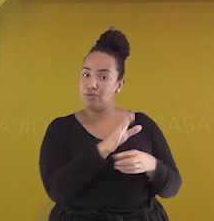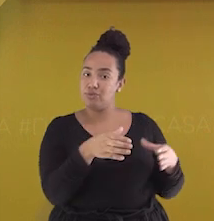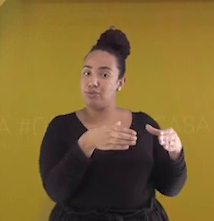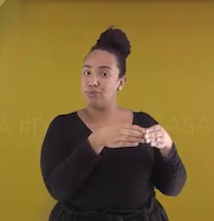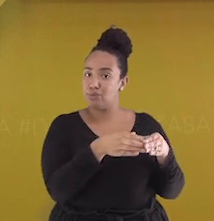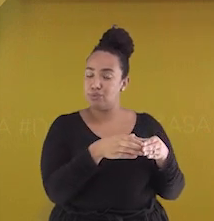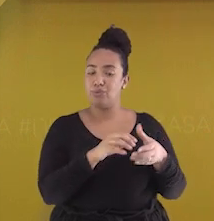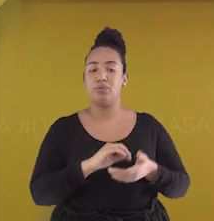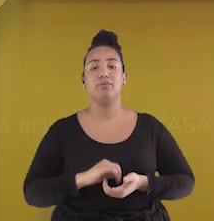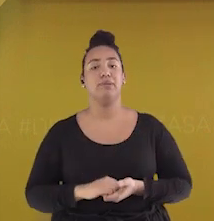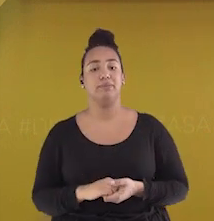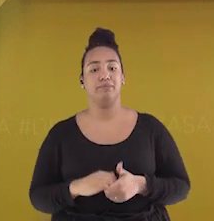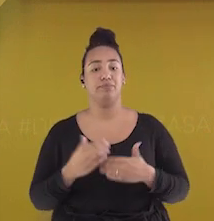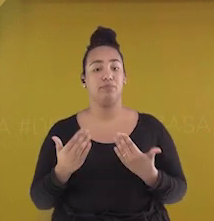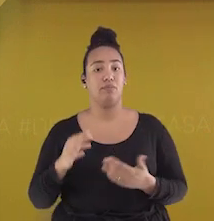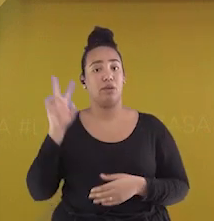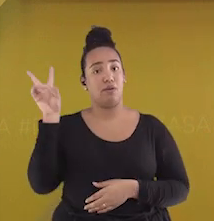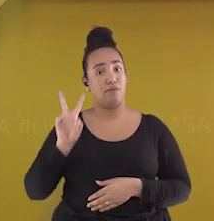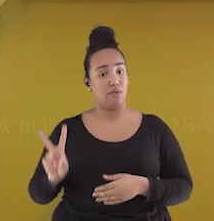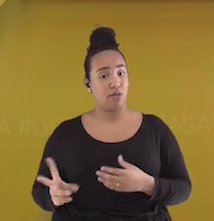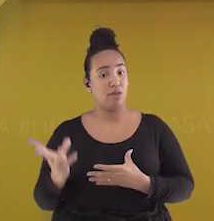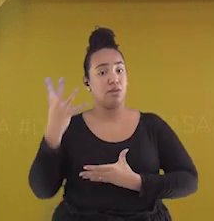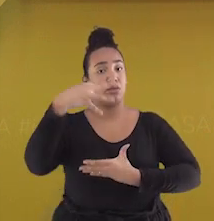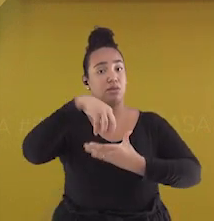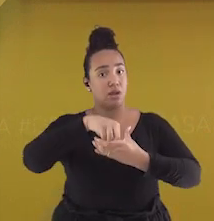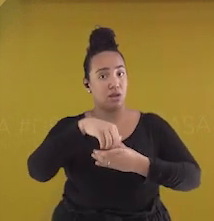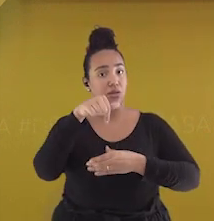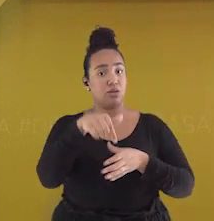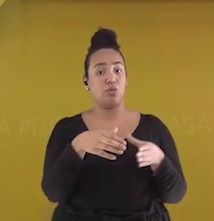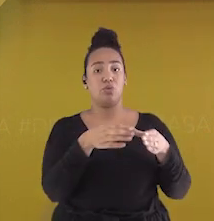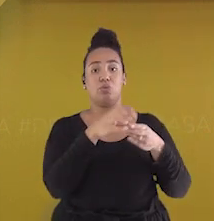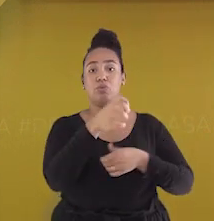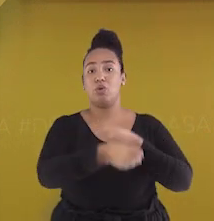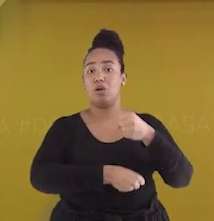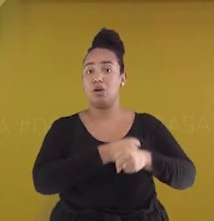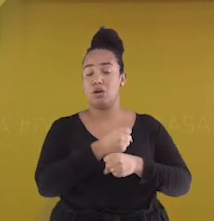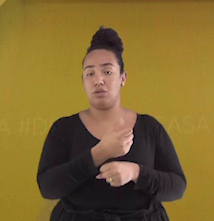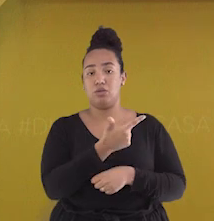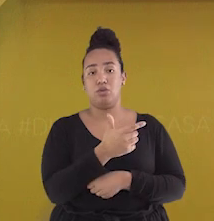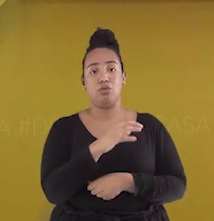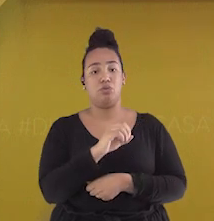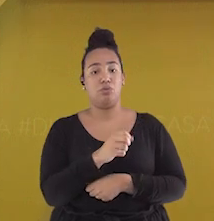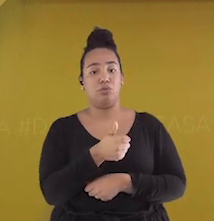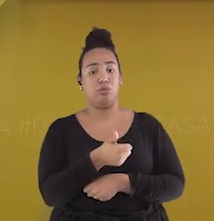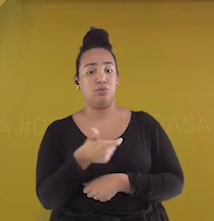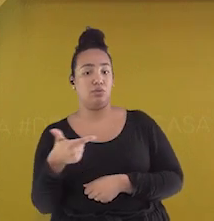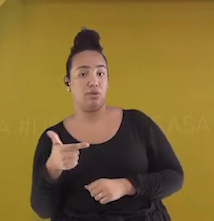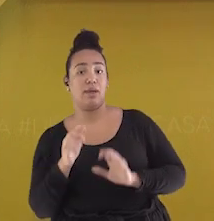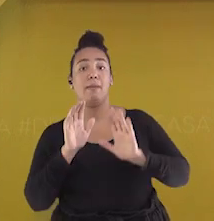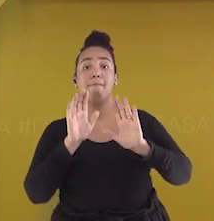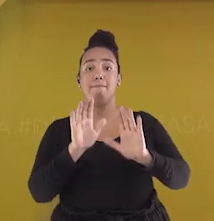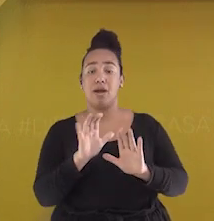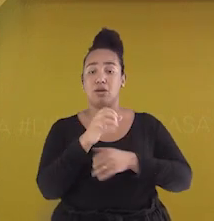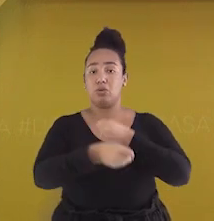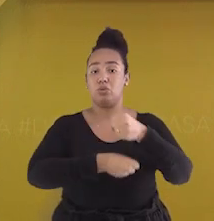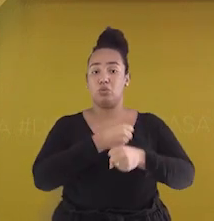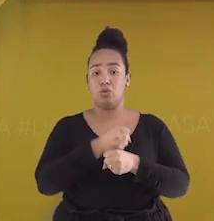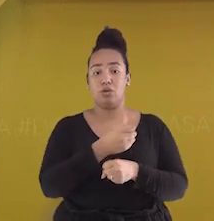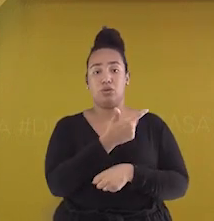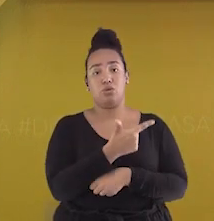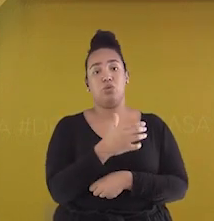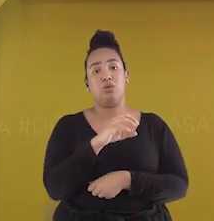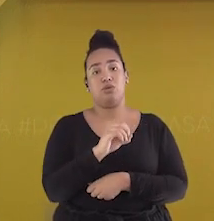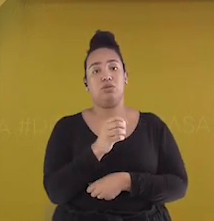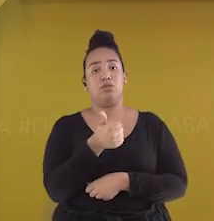A Venezuela aderiu ao bloco no ano de 2012, porém, desde dezembro de